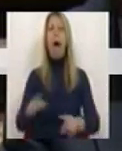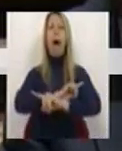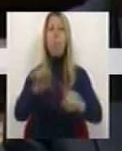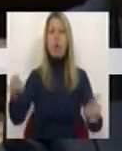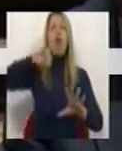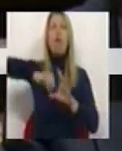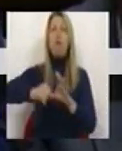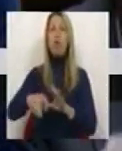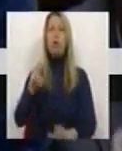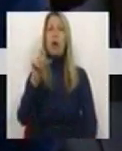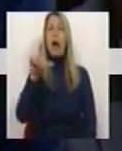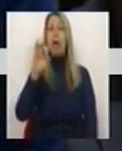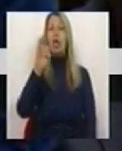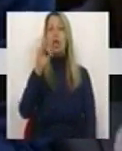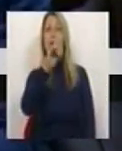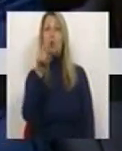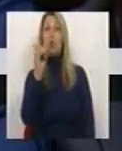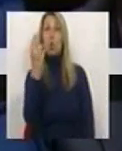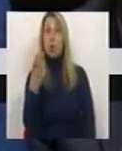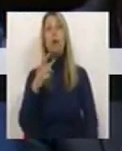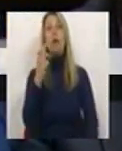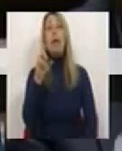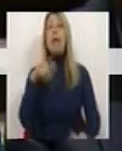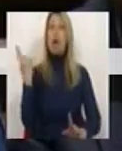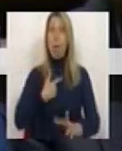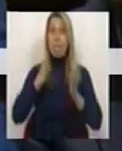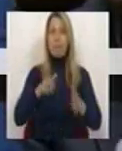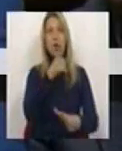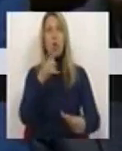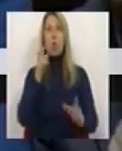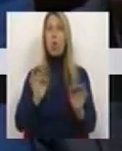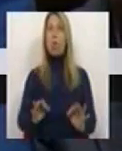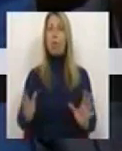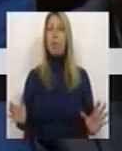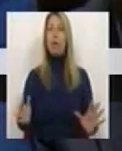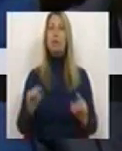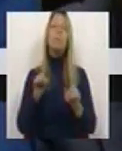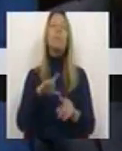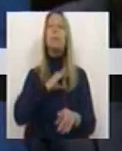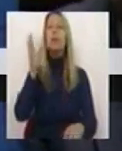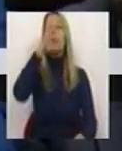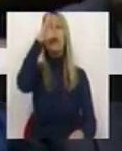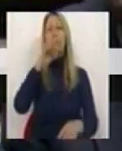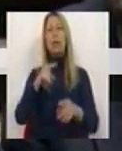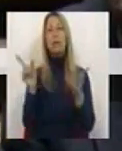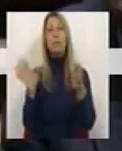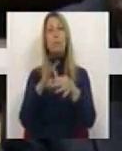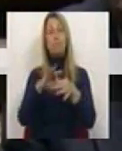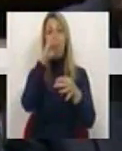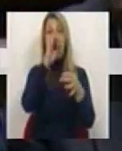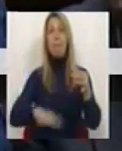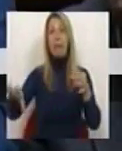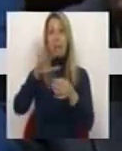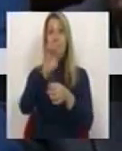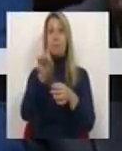ser o nosso compromisso. Desse ponto de vista, Sr. Primeiro-Ministro, em relação a questões ambientais, há uma outra matéria